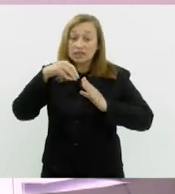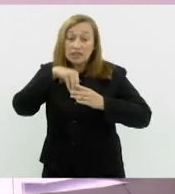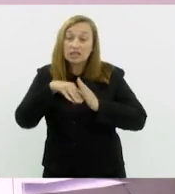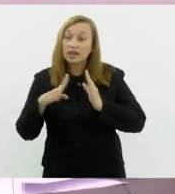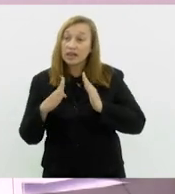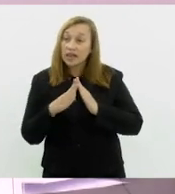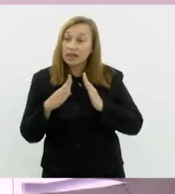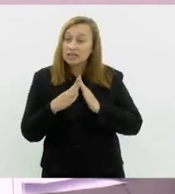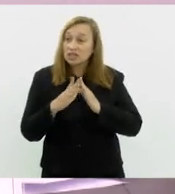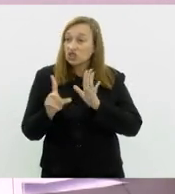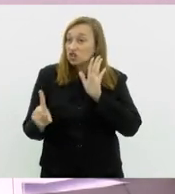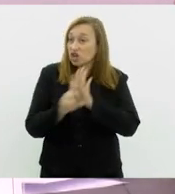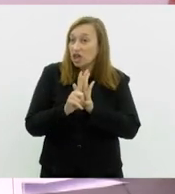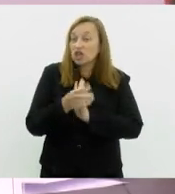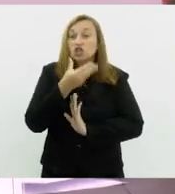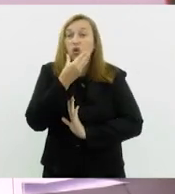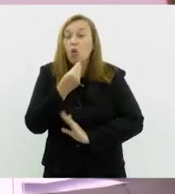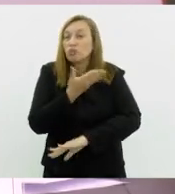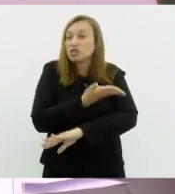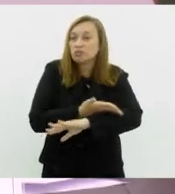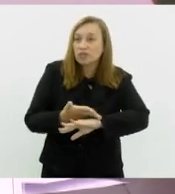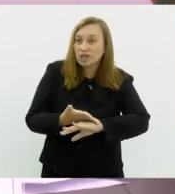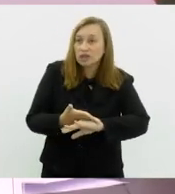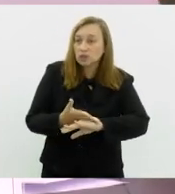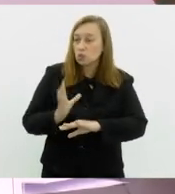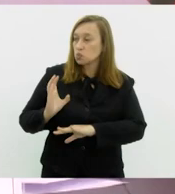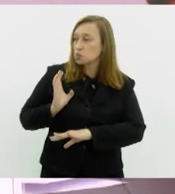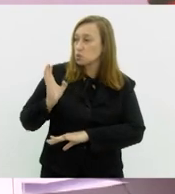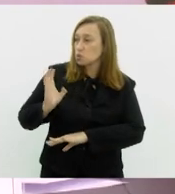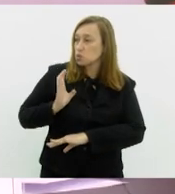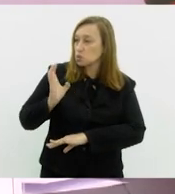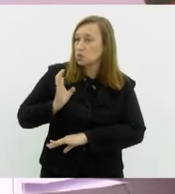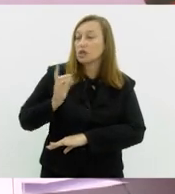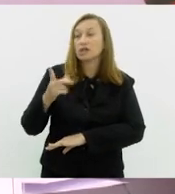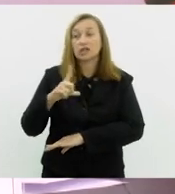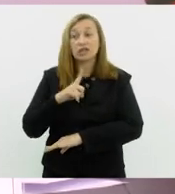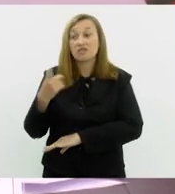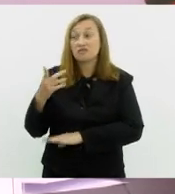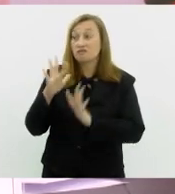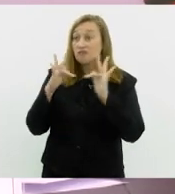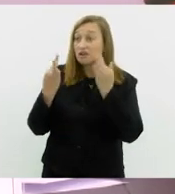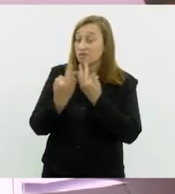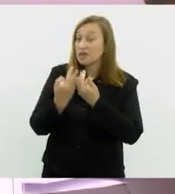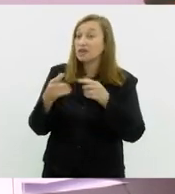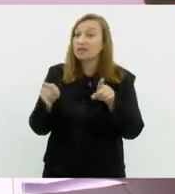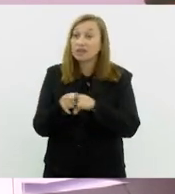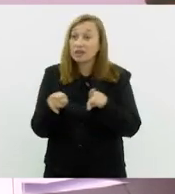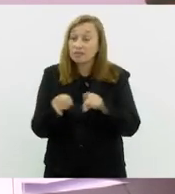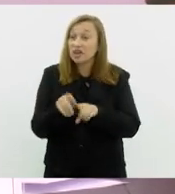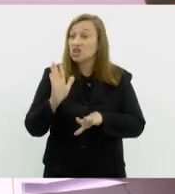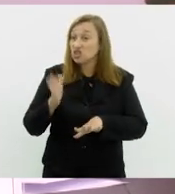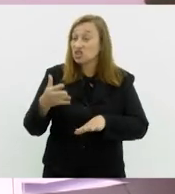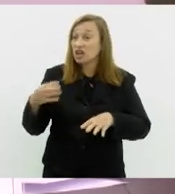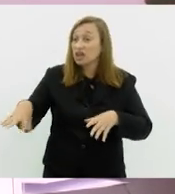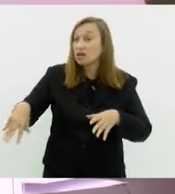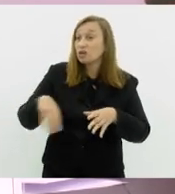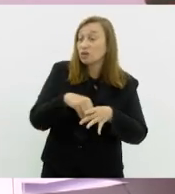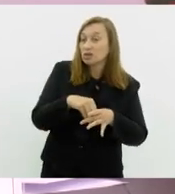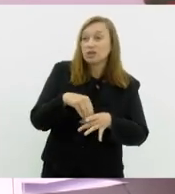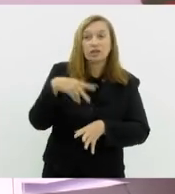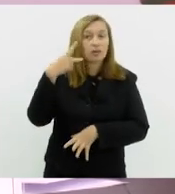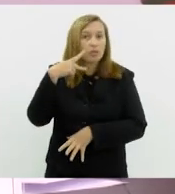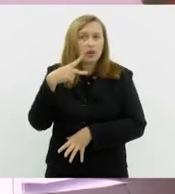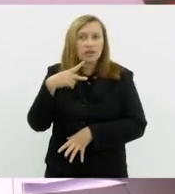de homens, homens brancos, enriquecidos, que têm as suas famílias também já colocadas na política desde sempre,